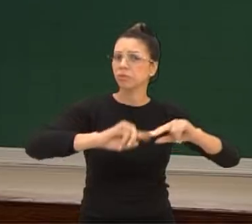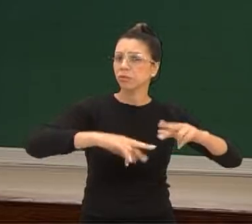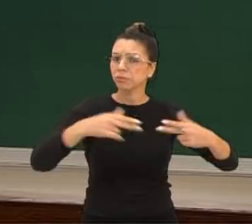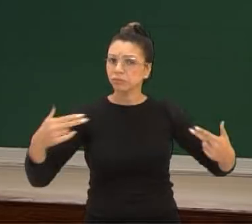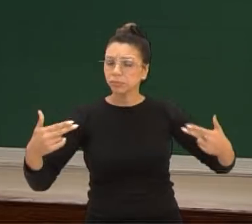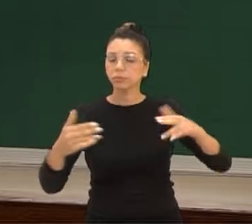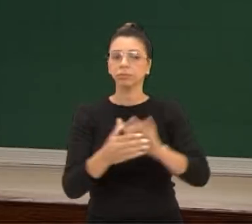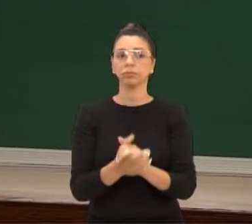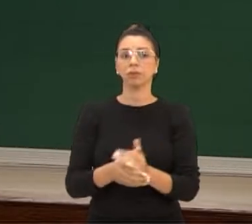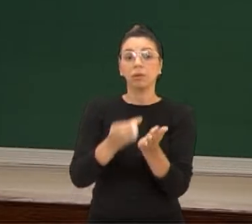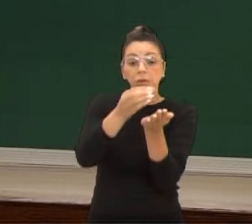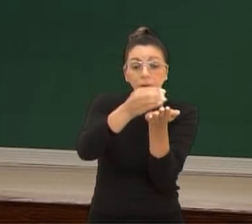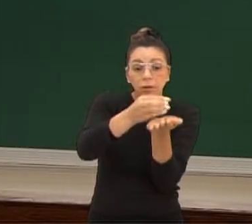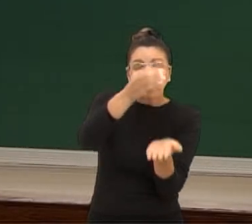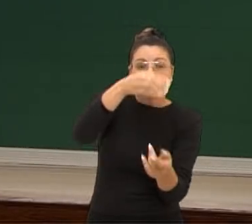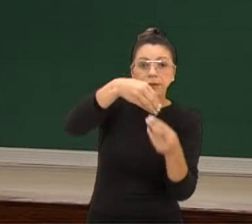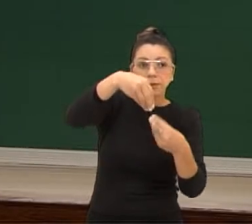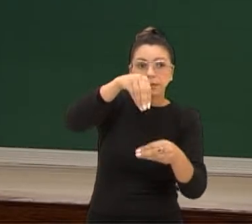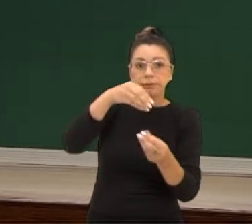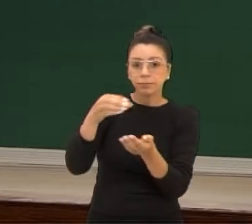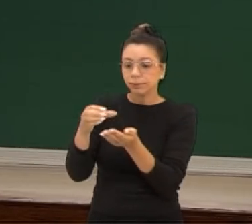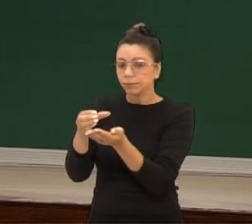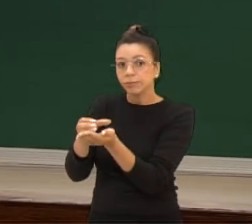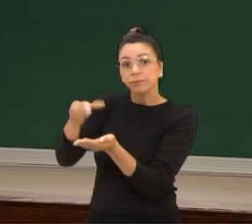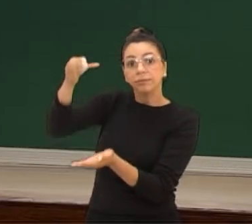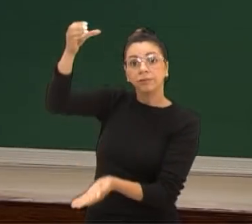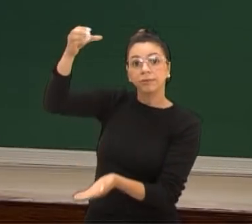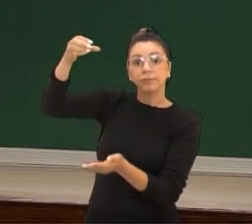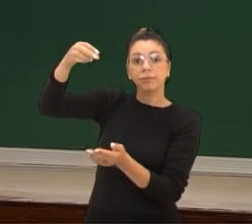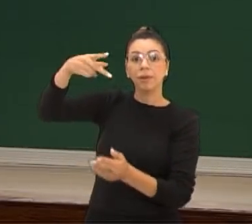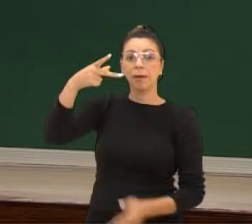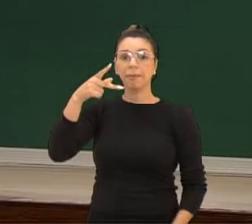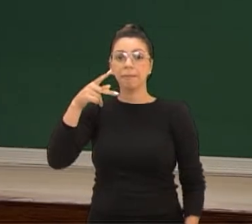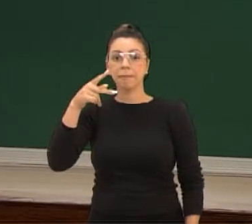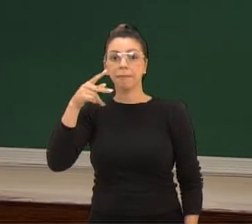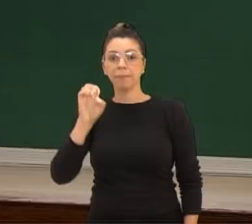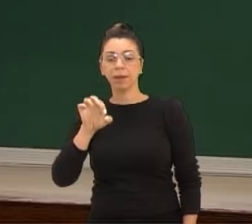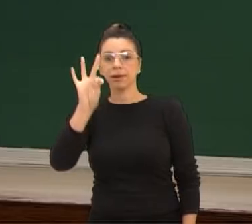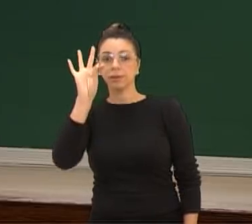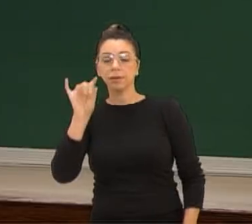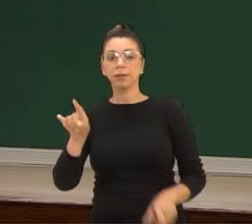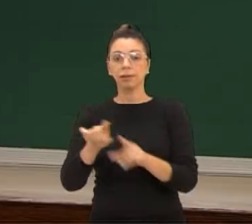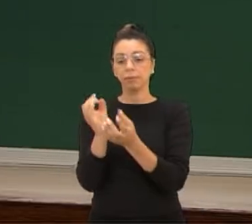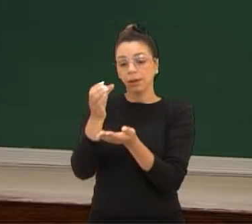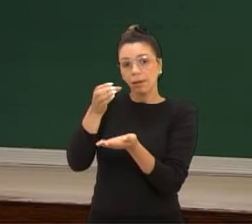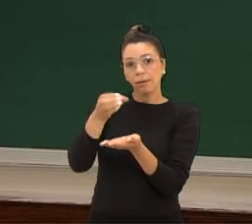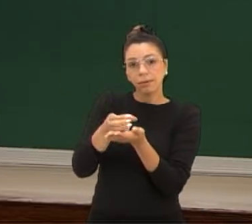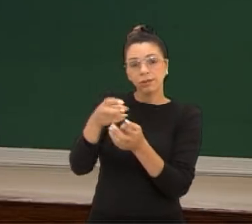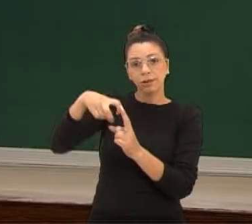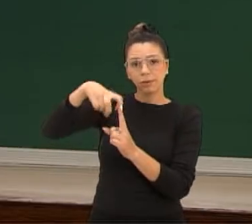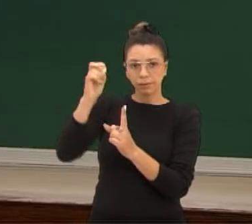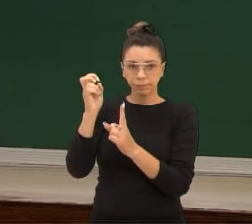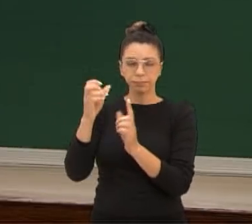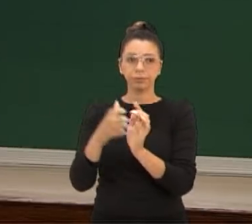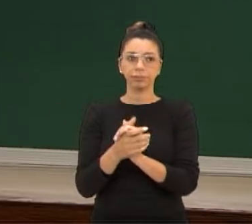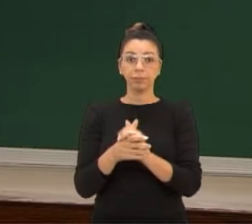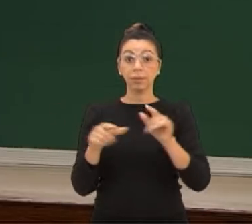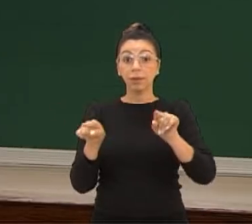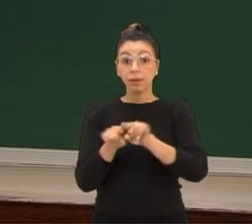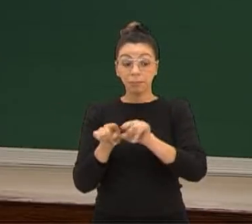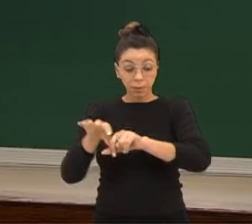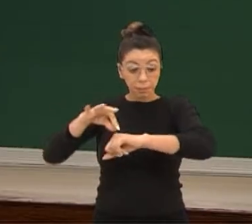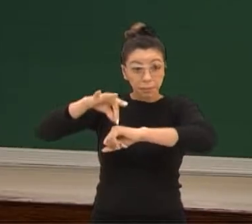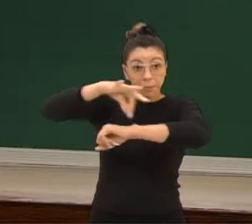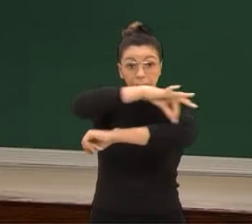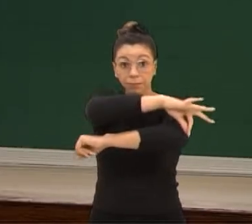objetos é o copinho descartável, a garrafa PET e uma latinha de refrigerante, tá? E uma régua para a